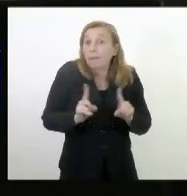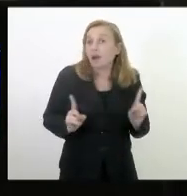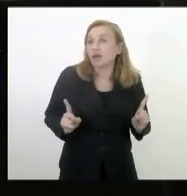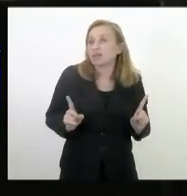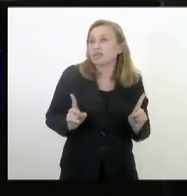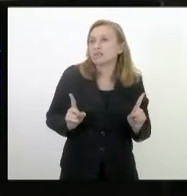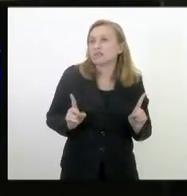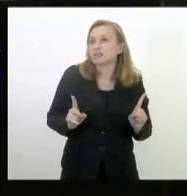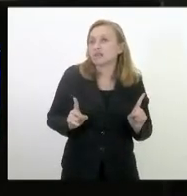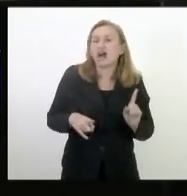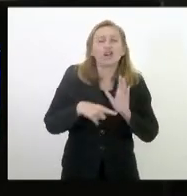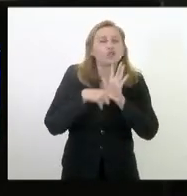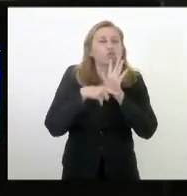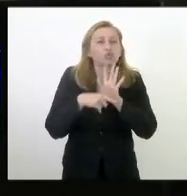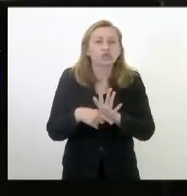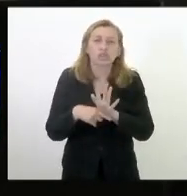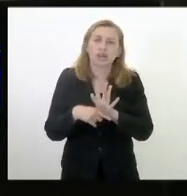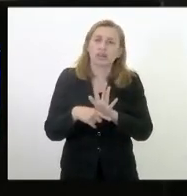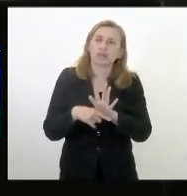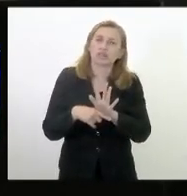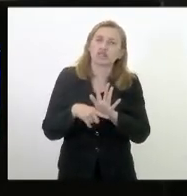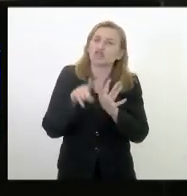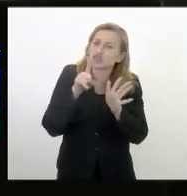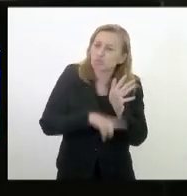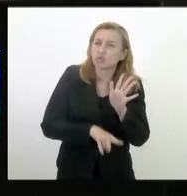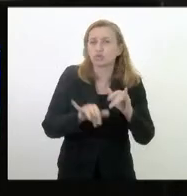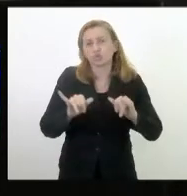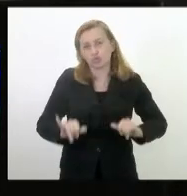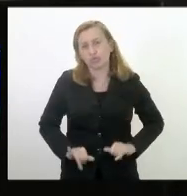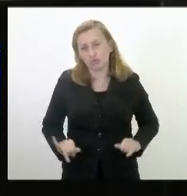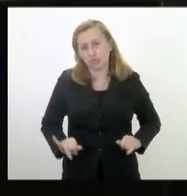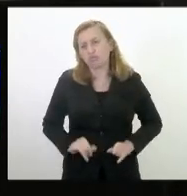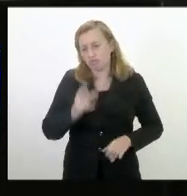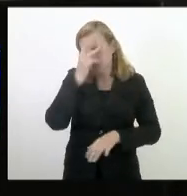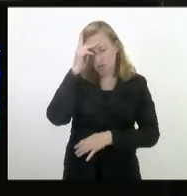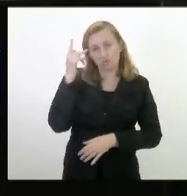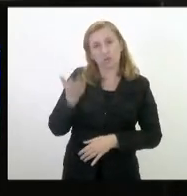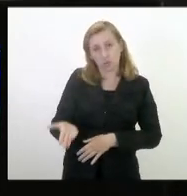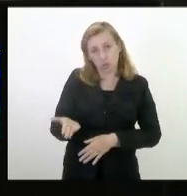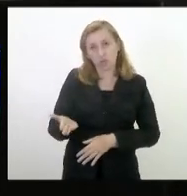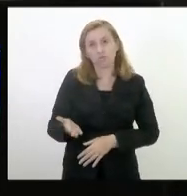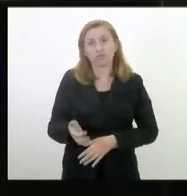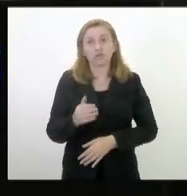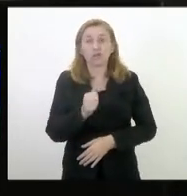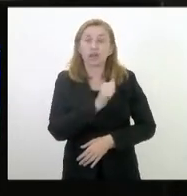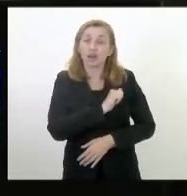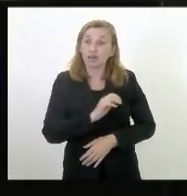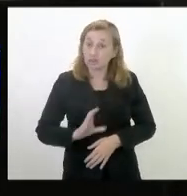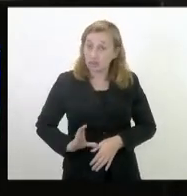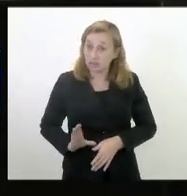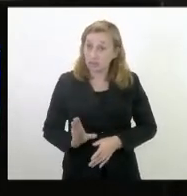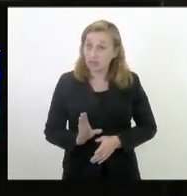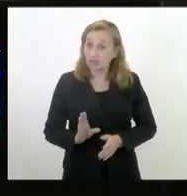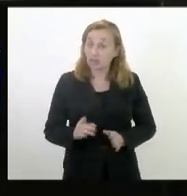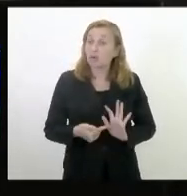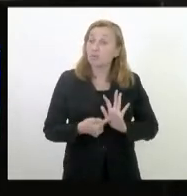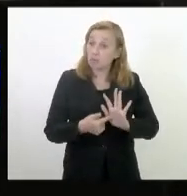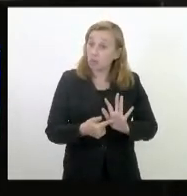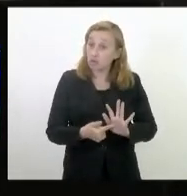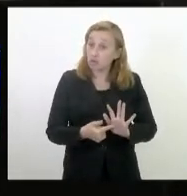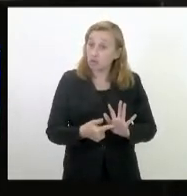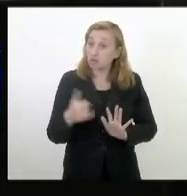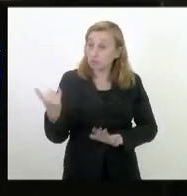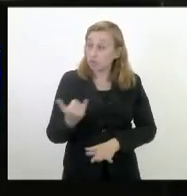atenuar, aplacar o sofrimento que essas pessoas enfrentam. Com este projeto, André, acrescenta um elemento